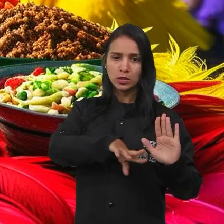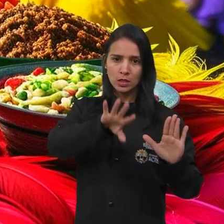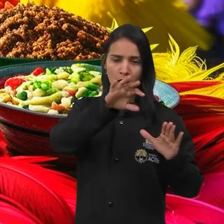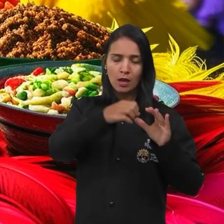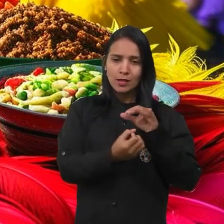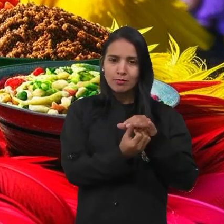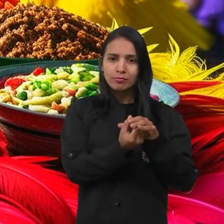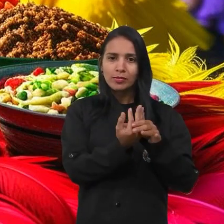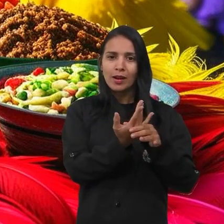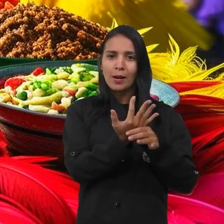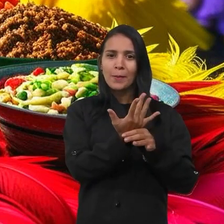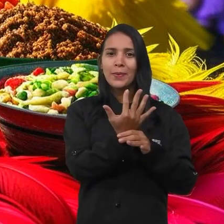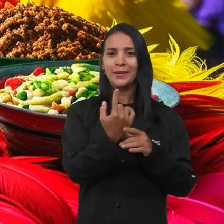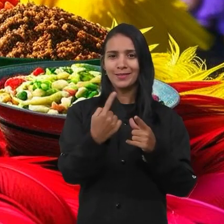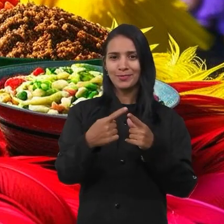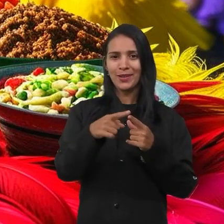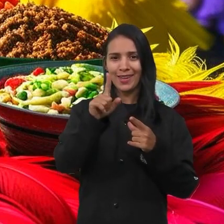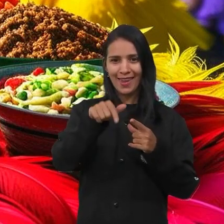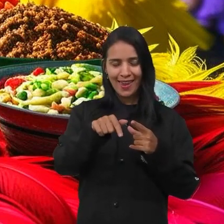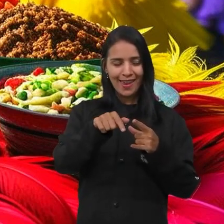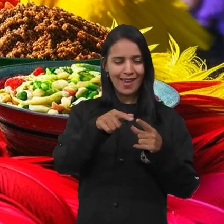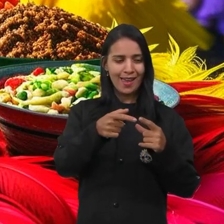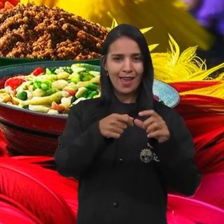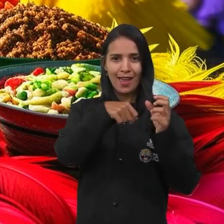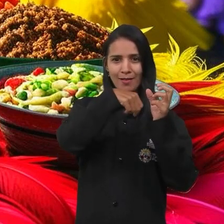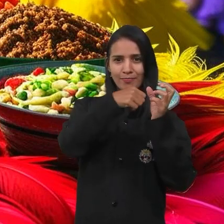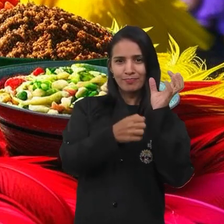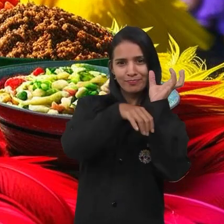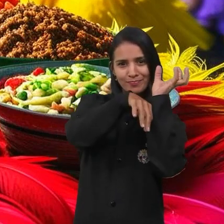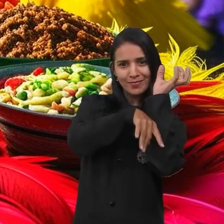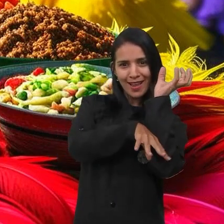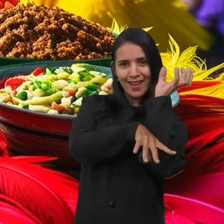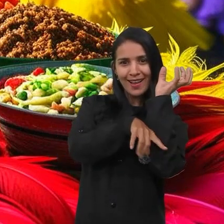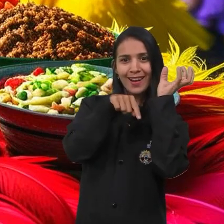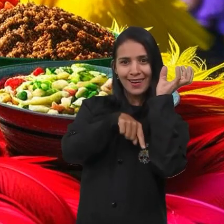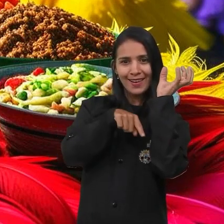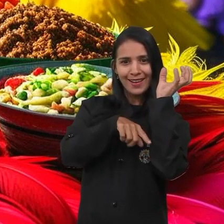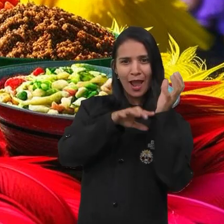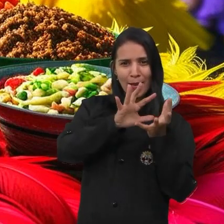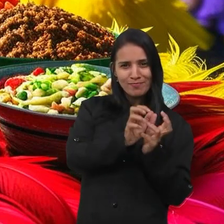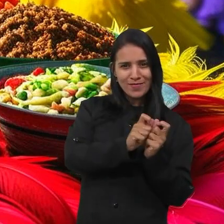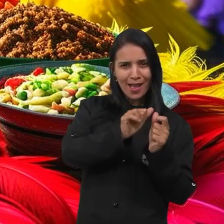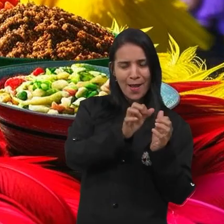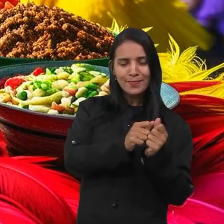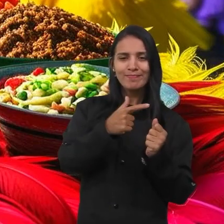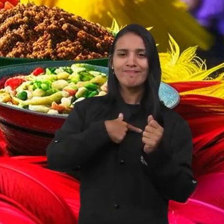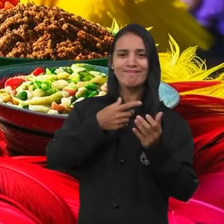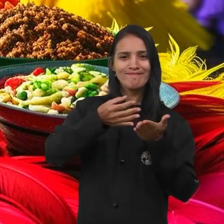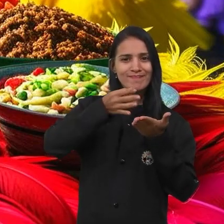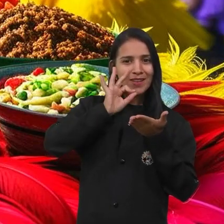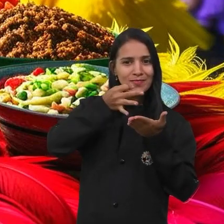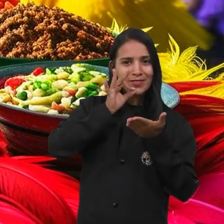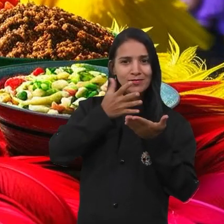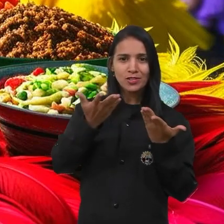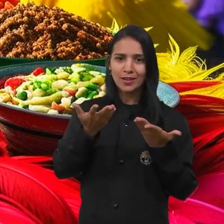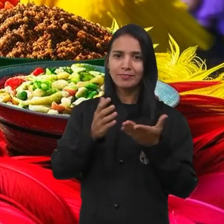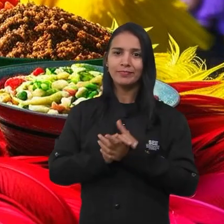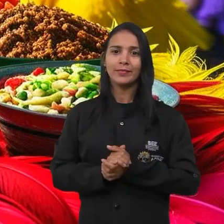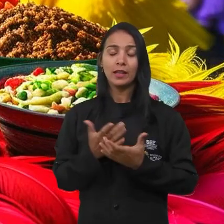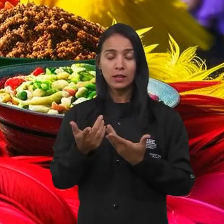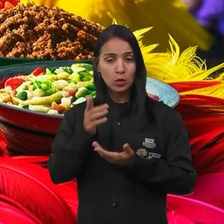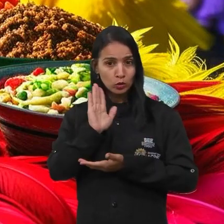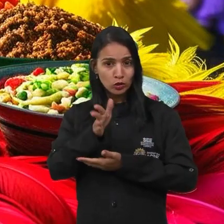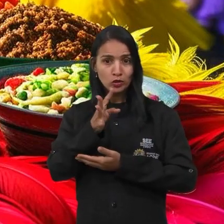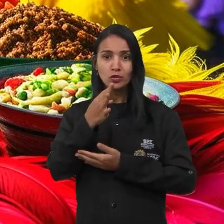há muito tempo e ela é conhecida como ayahuasca. A gente também tem aqui a questão da culinária, ó. No